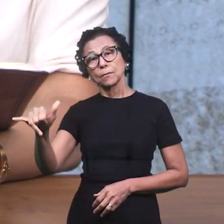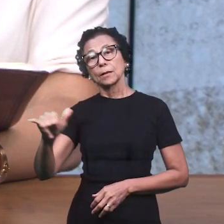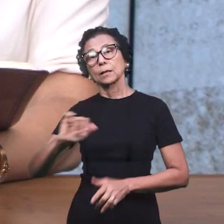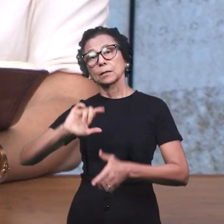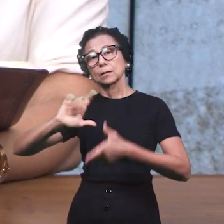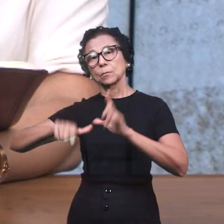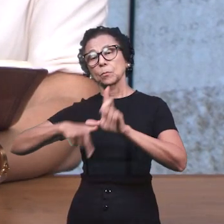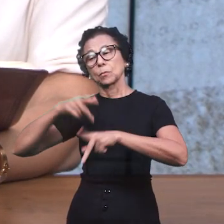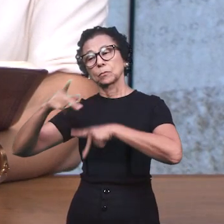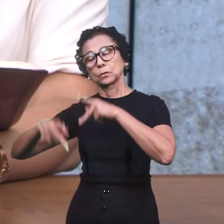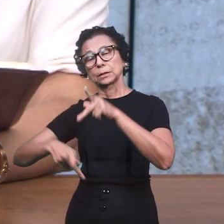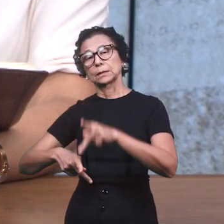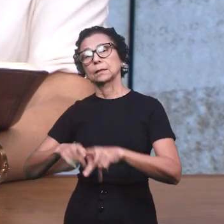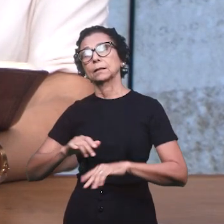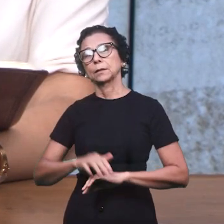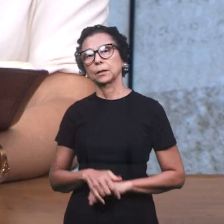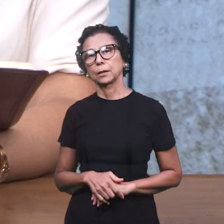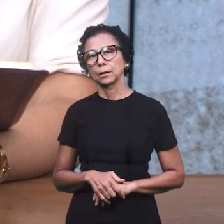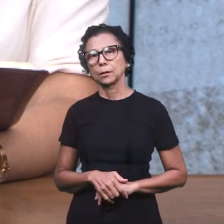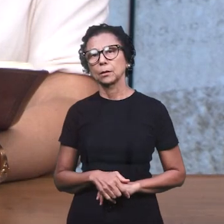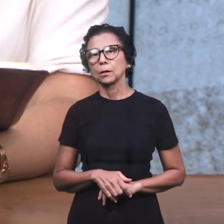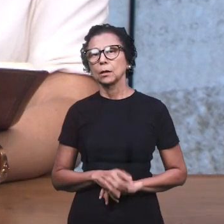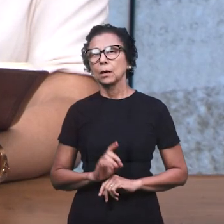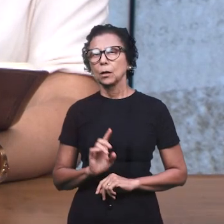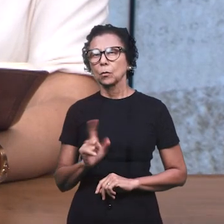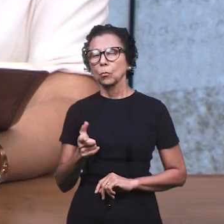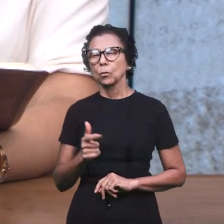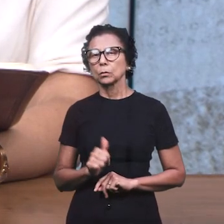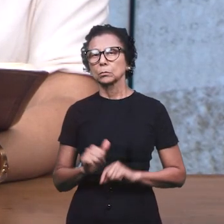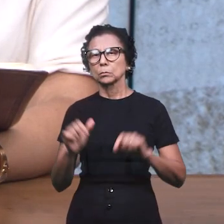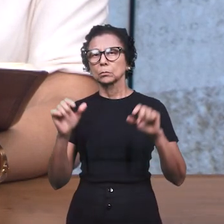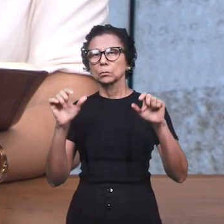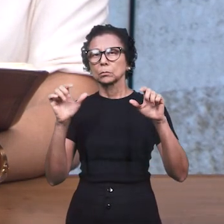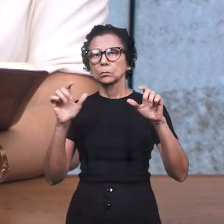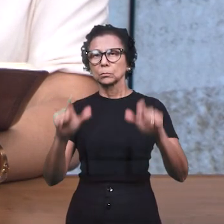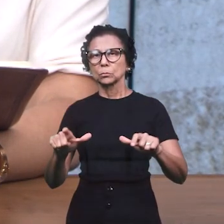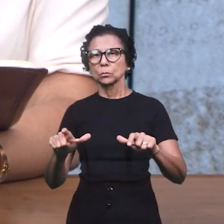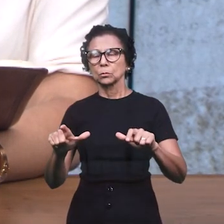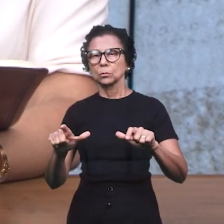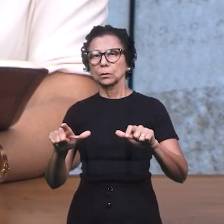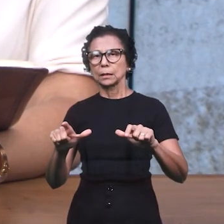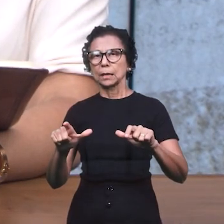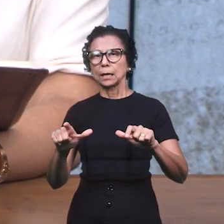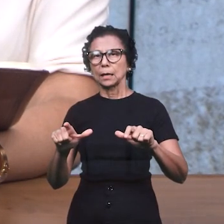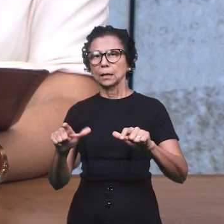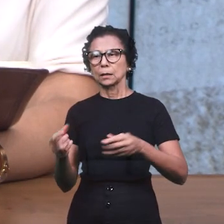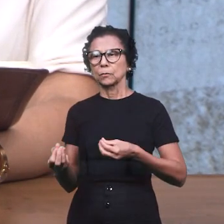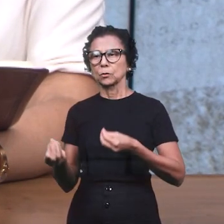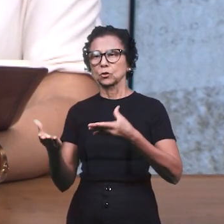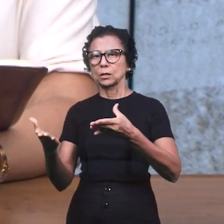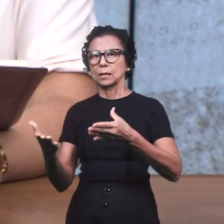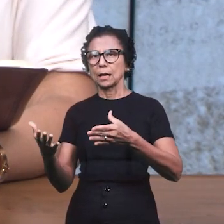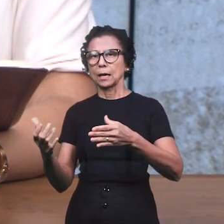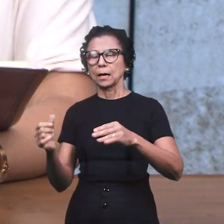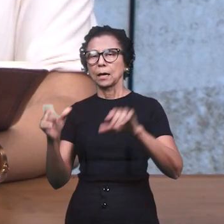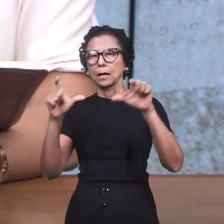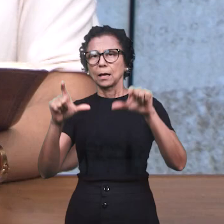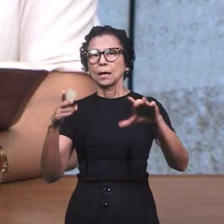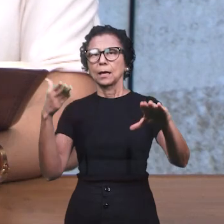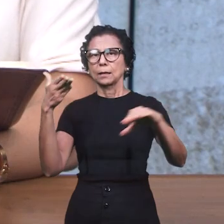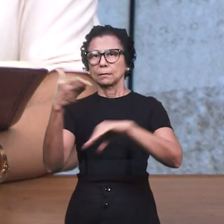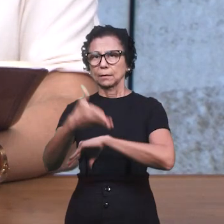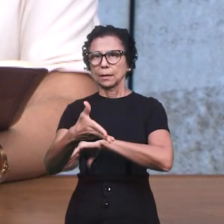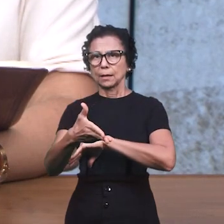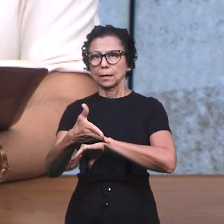Israel e dize-lhes: Quando entrardes na terra em que vos hei de meter, acontecerá que,